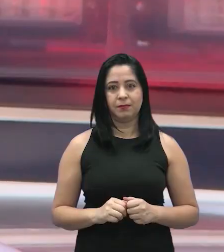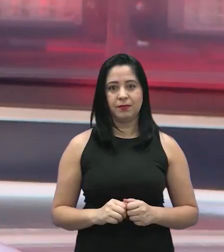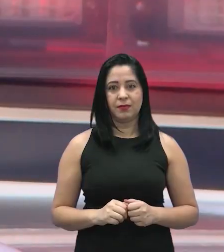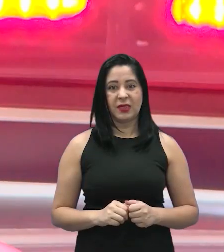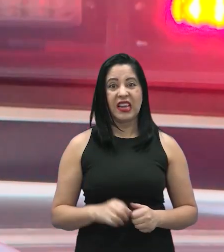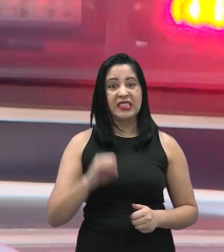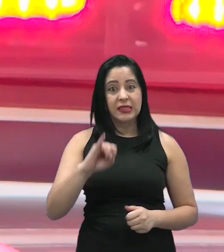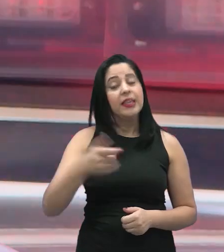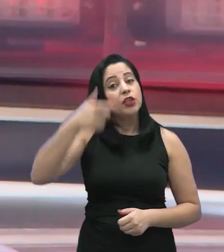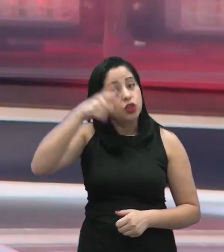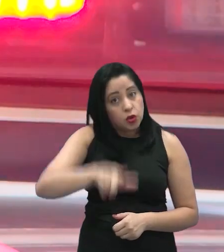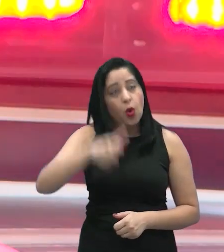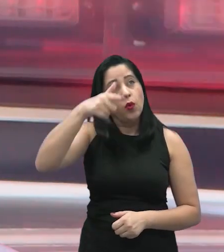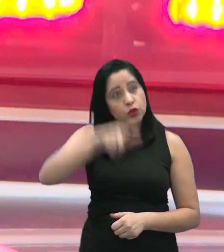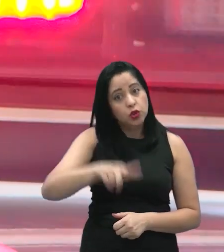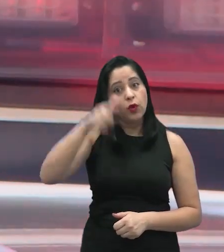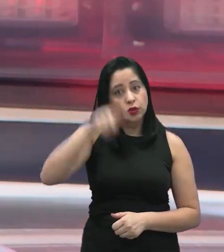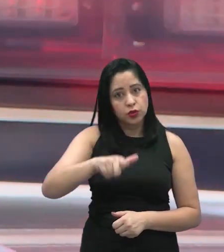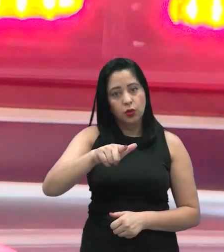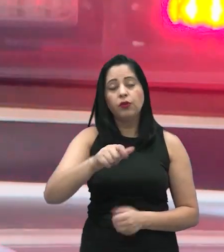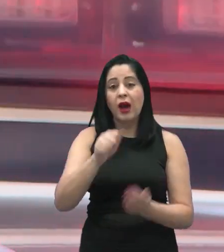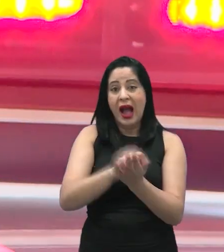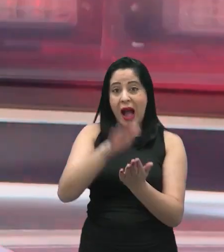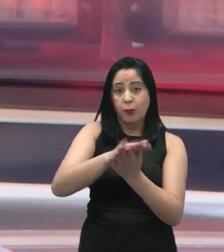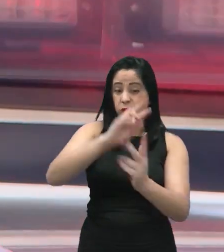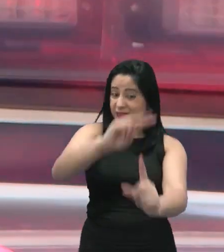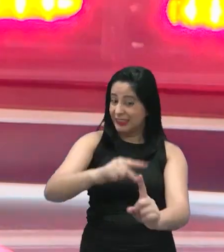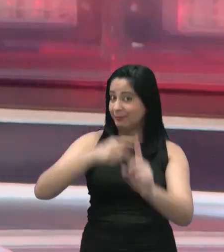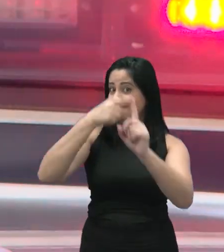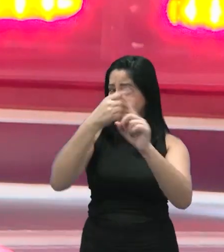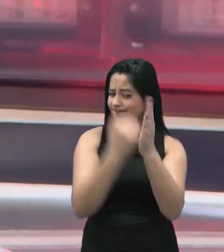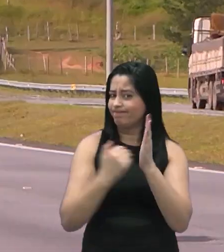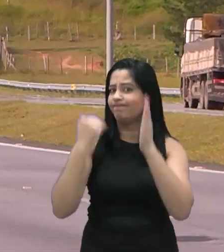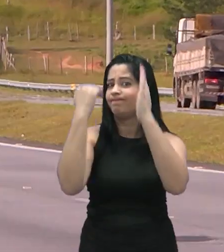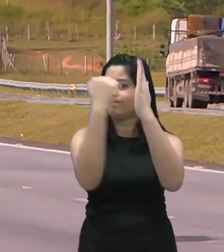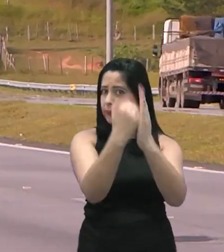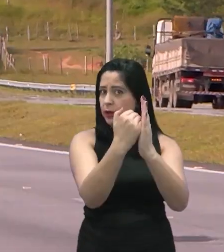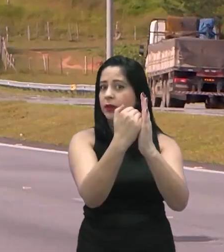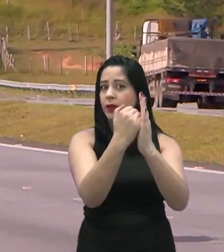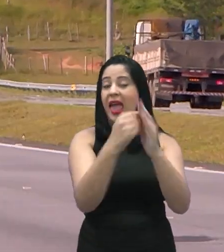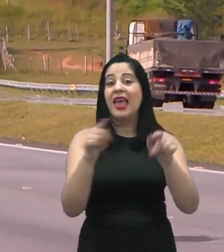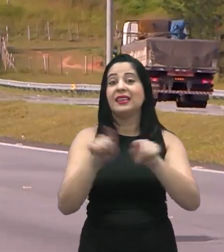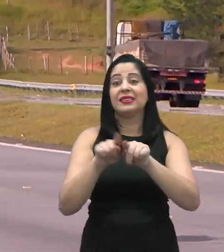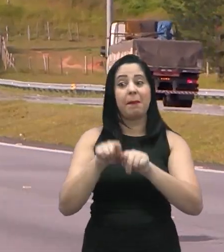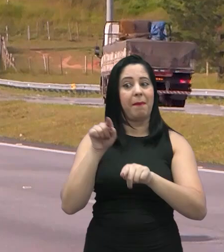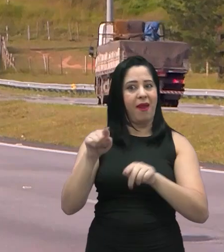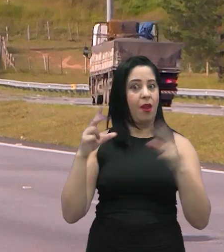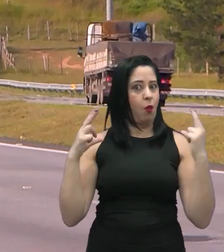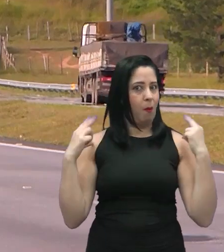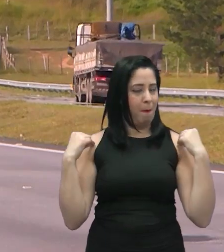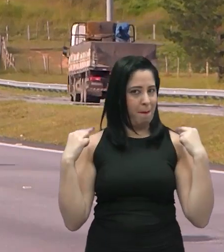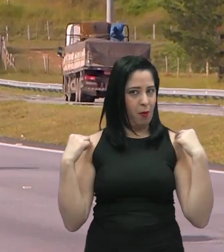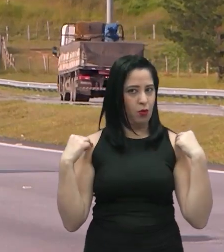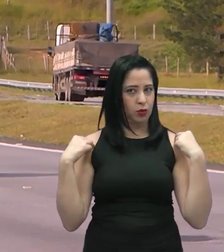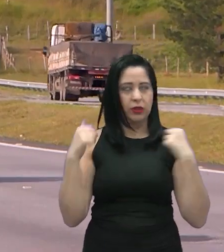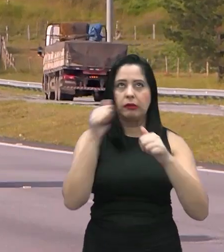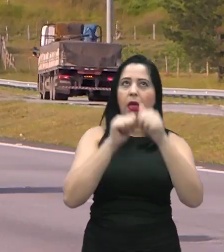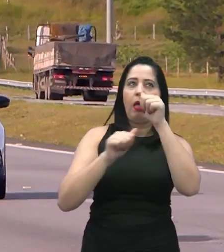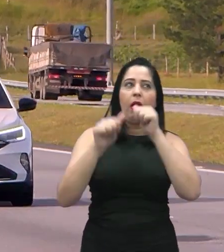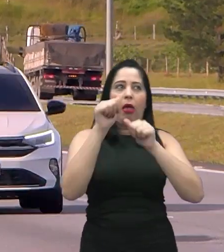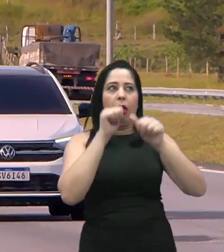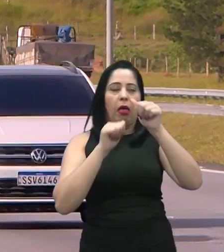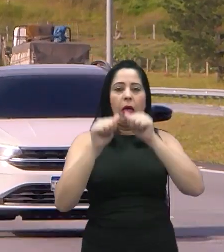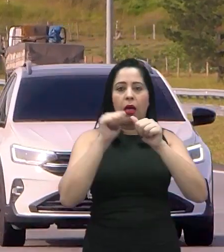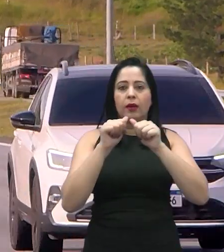2.934,70. Em caso de reincidência, o valor da autuação dobra. Além disso, o motorista flagrado